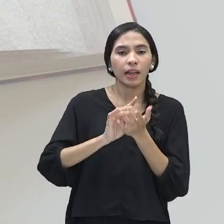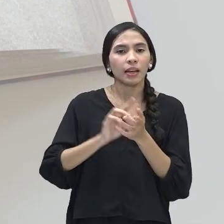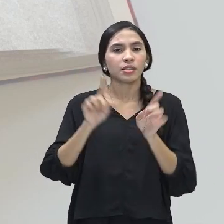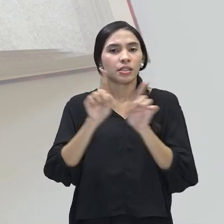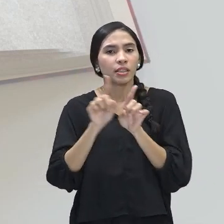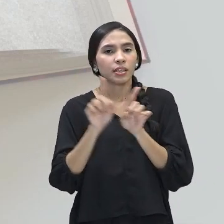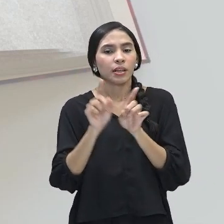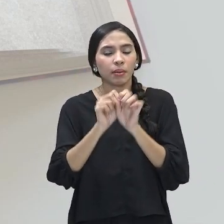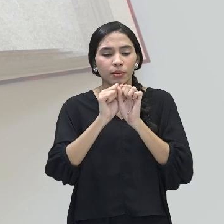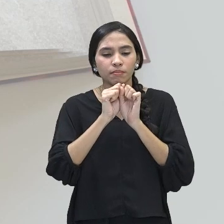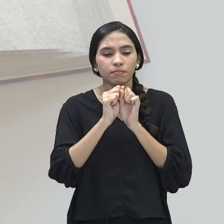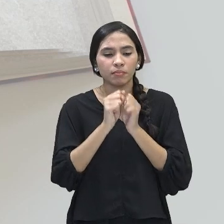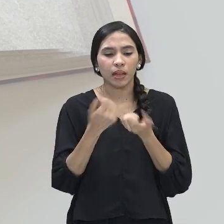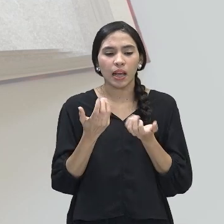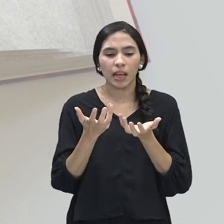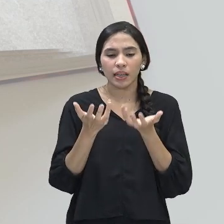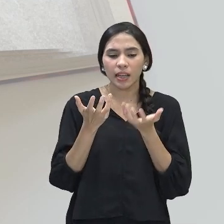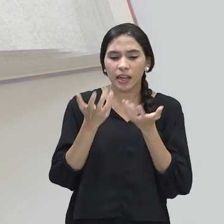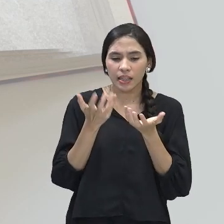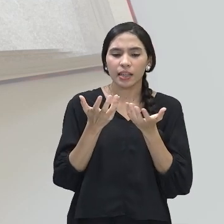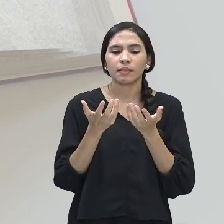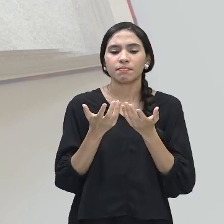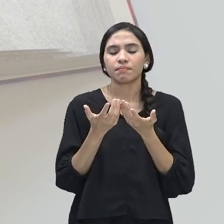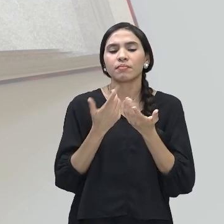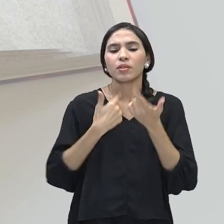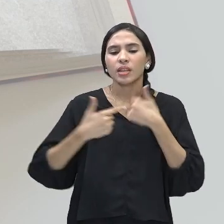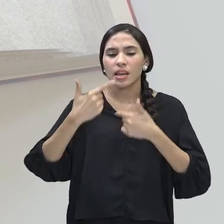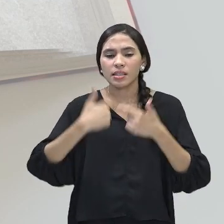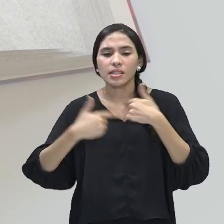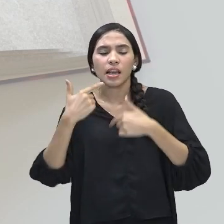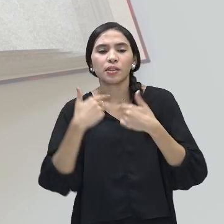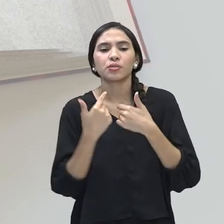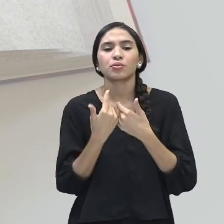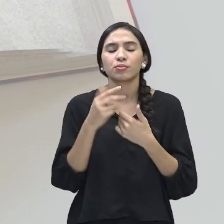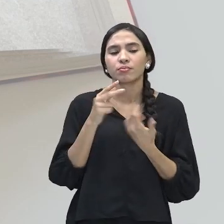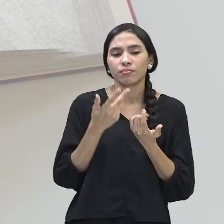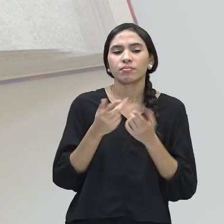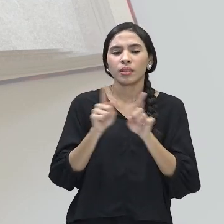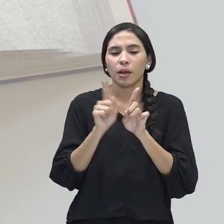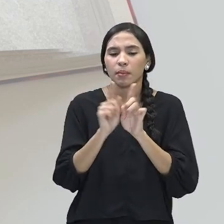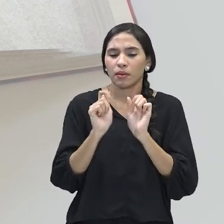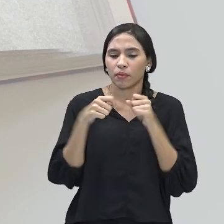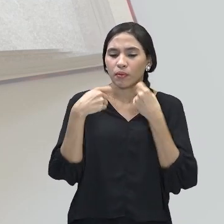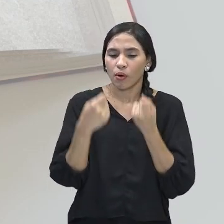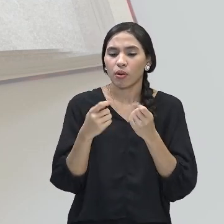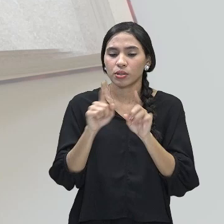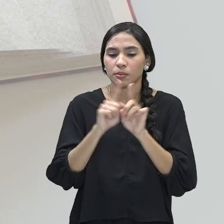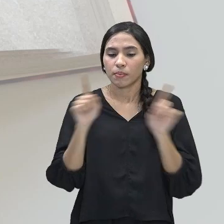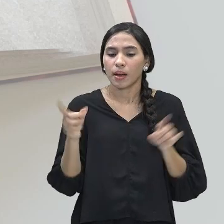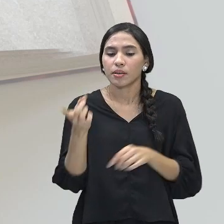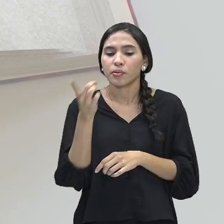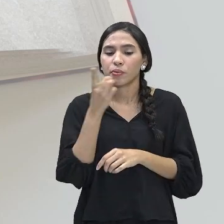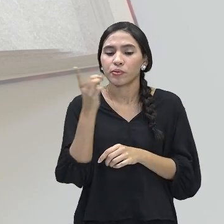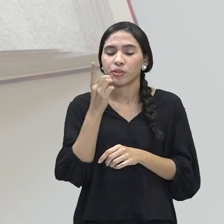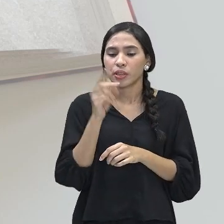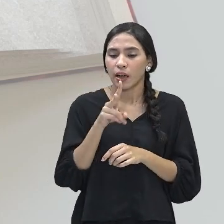integralmente lançada no que fizer que serei incapaz de falar. Sobretudo, um dia virá em que todo meu movimento